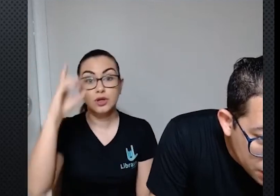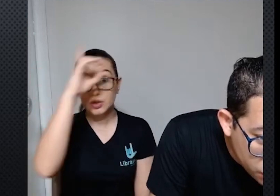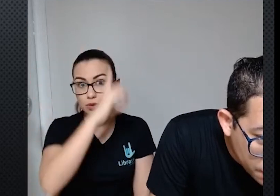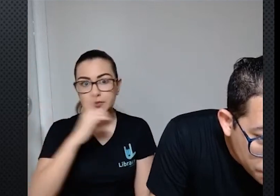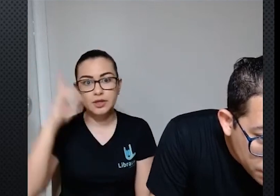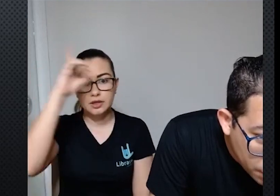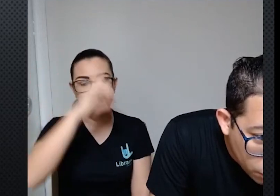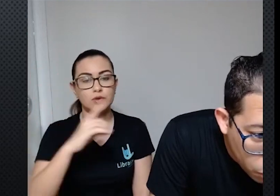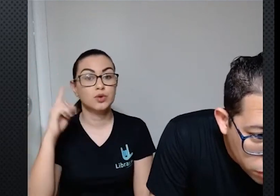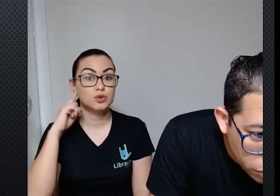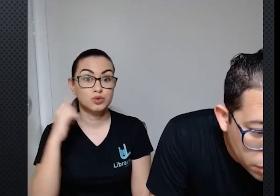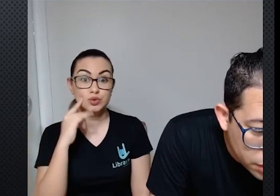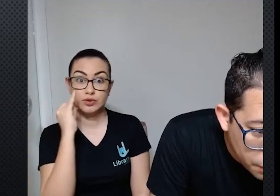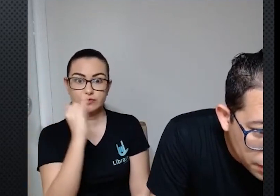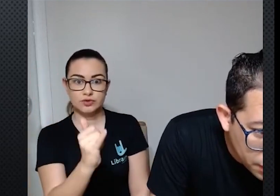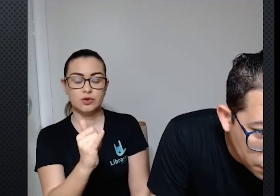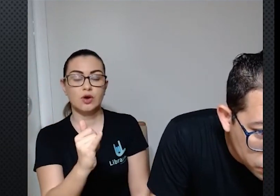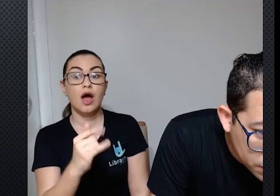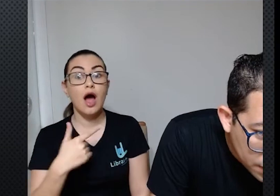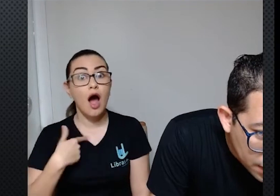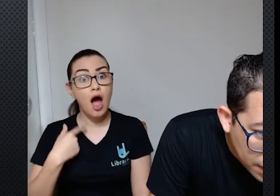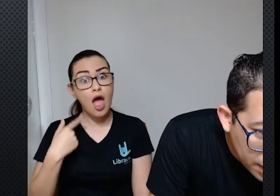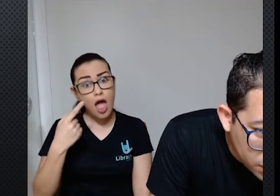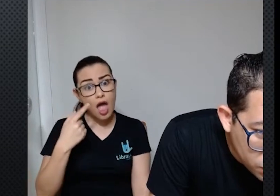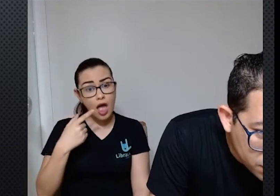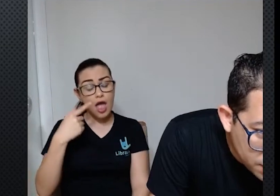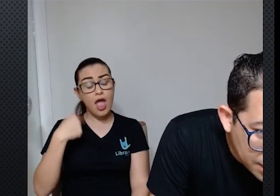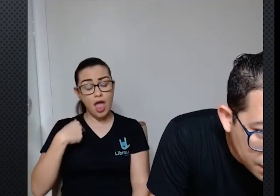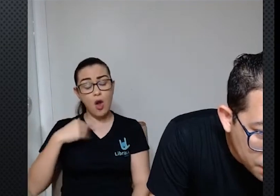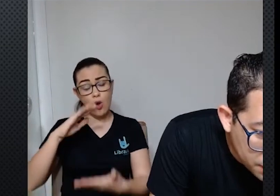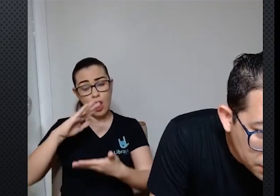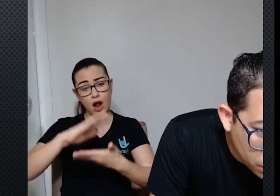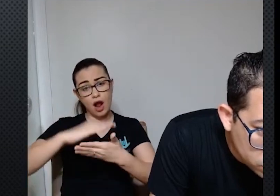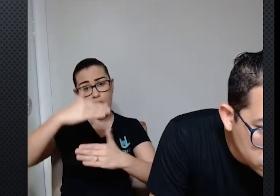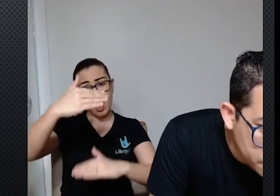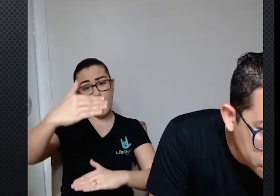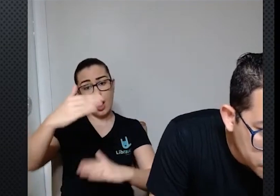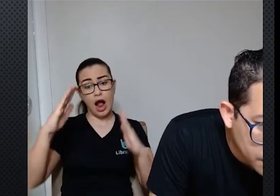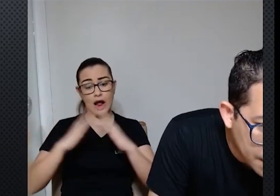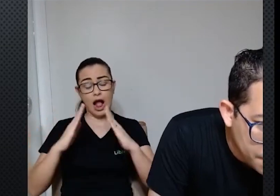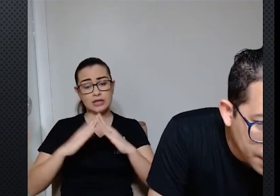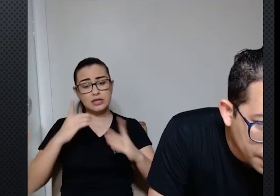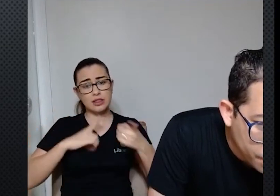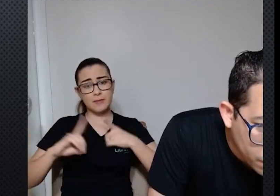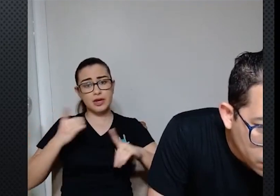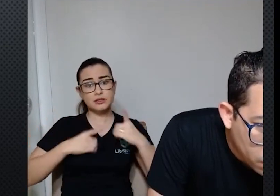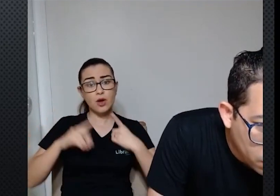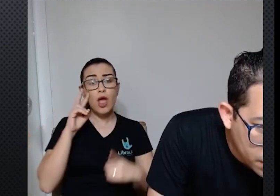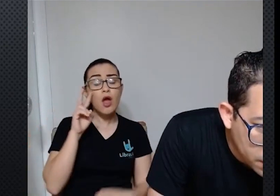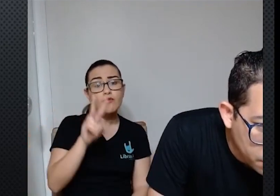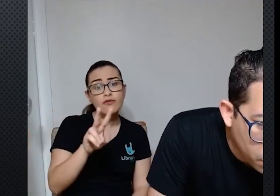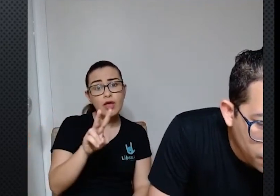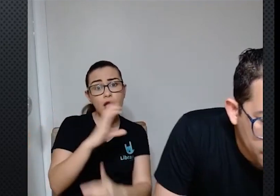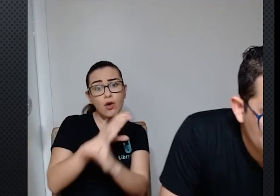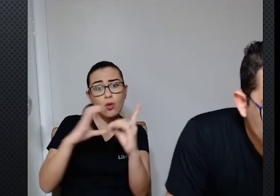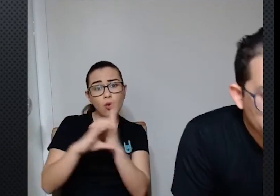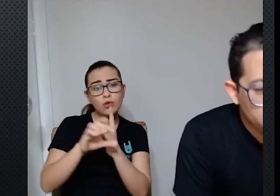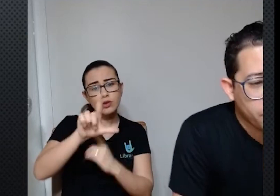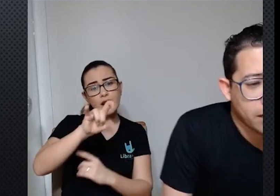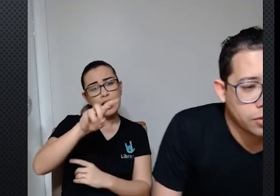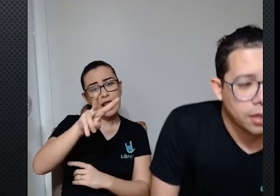minha igreja, que eu e a Rosilda interpretamos. Ele disse que a depressão sumiu. Amém. Olha, que bom,